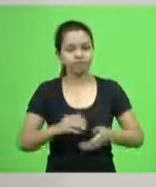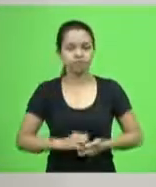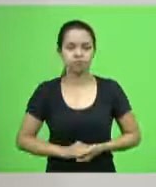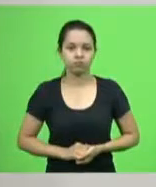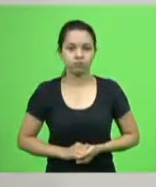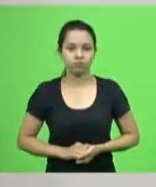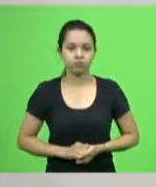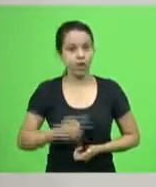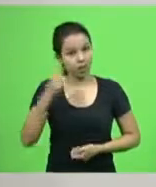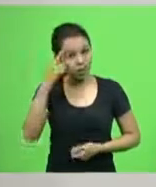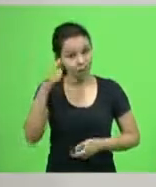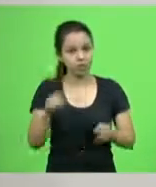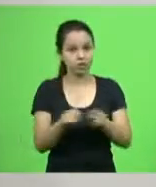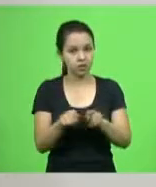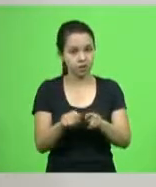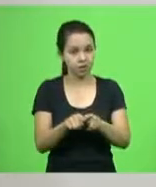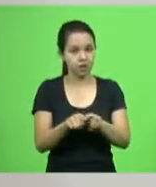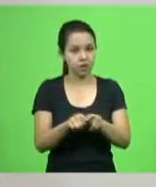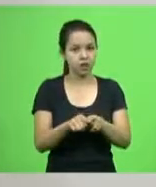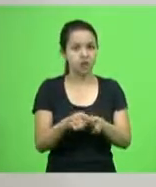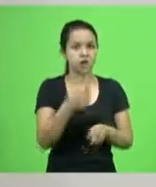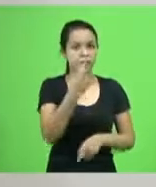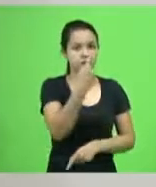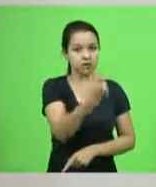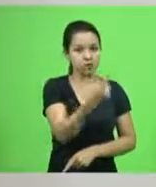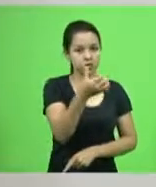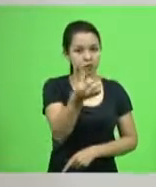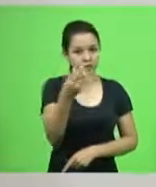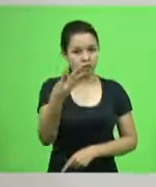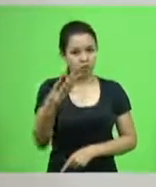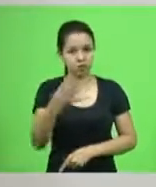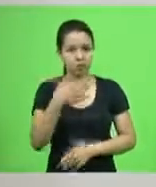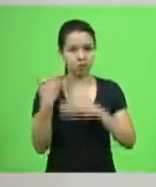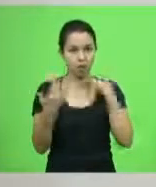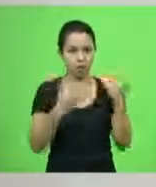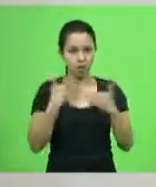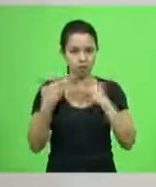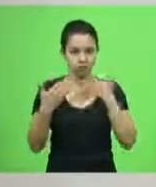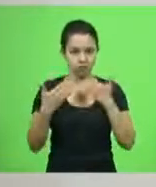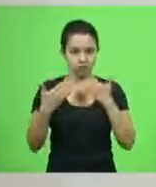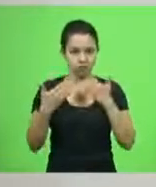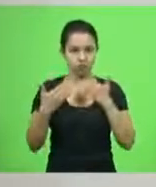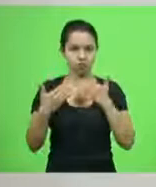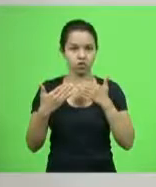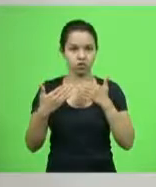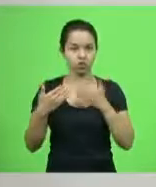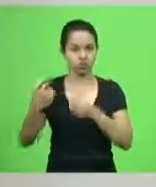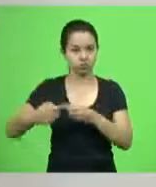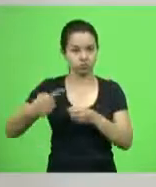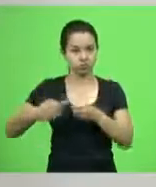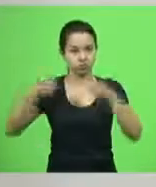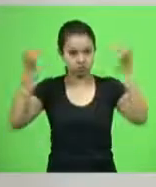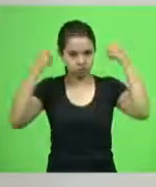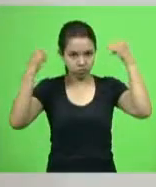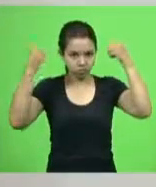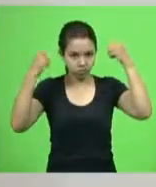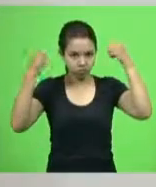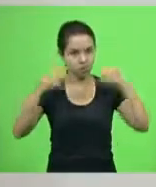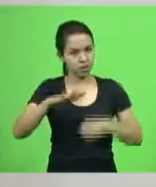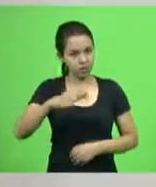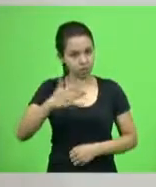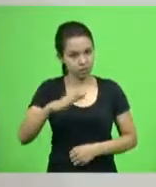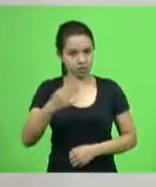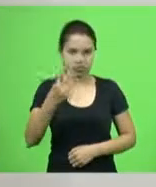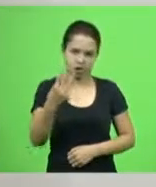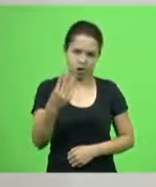temos 164 óbitos em Chapecó, numa média de 3 a 4 óbitos dia. Então, eu quero,